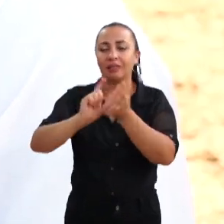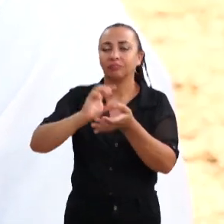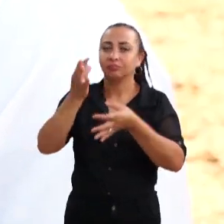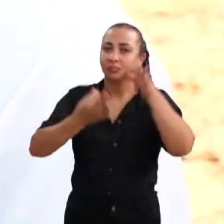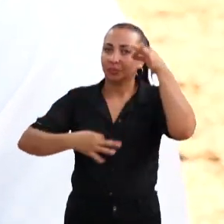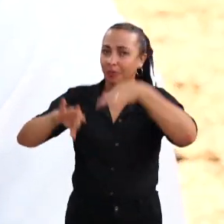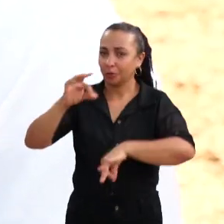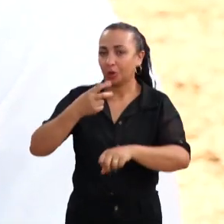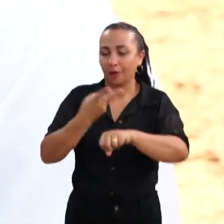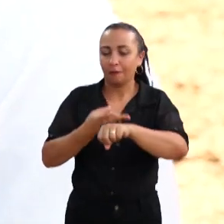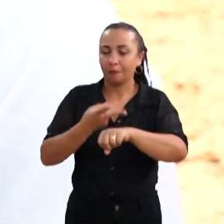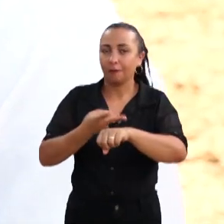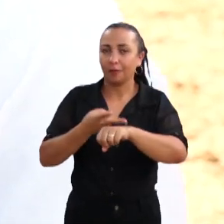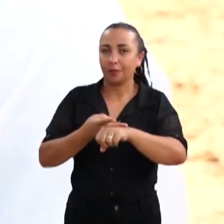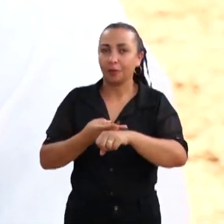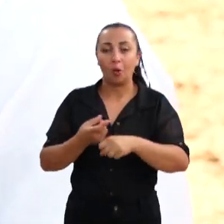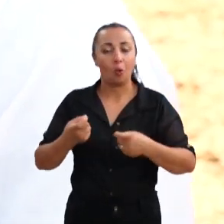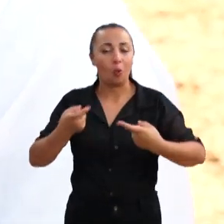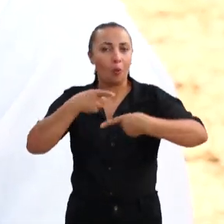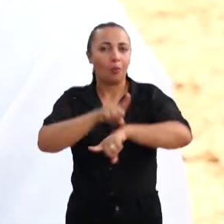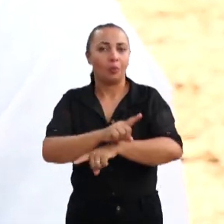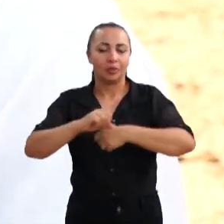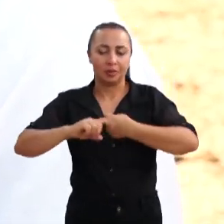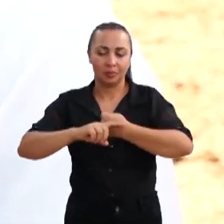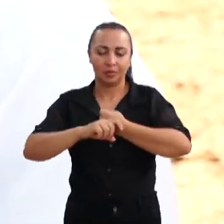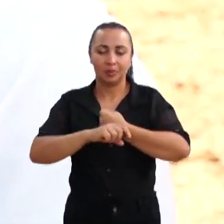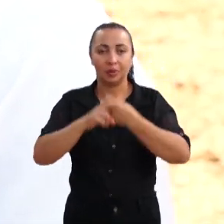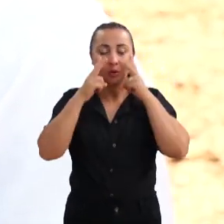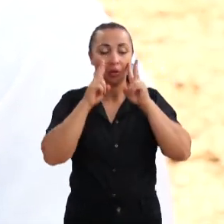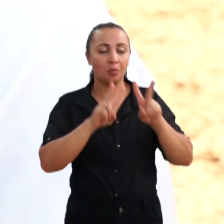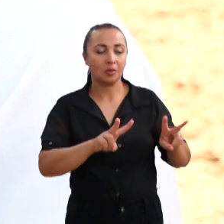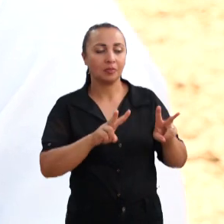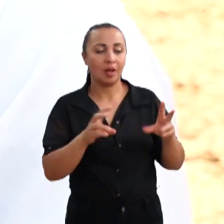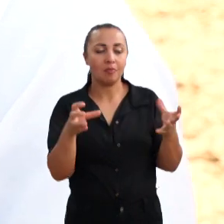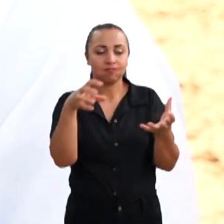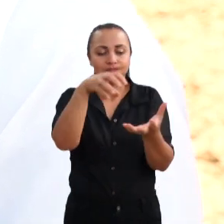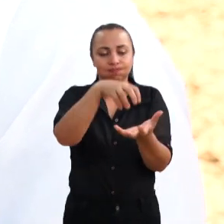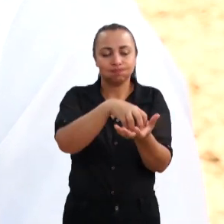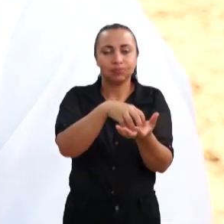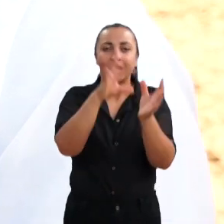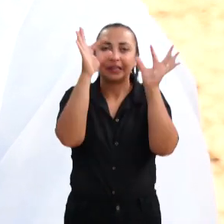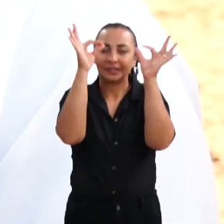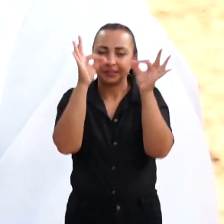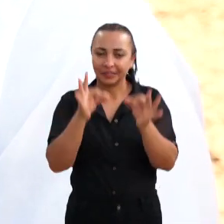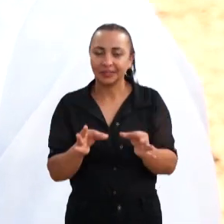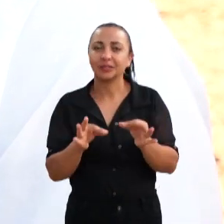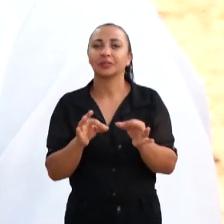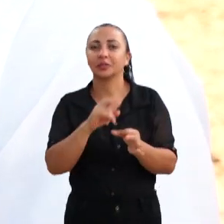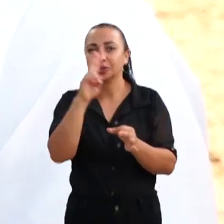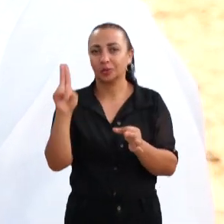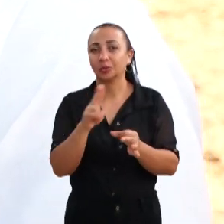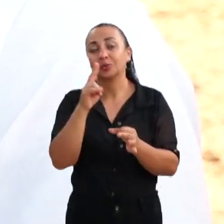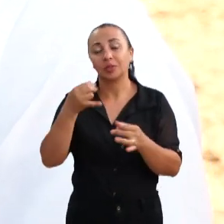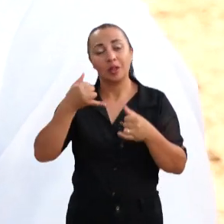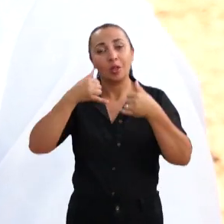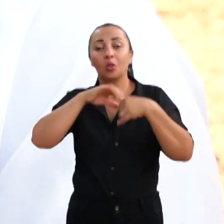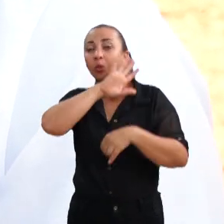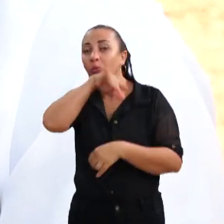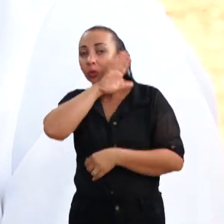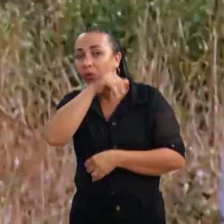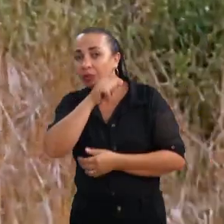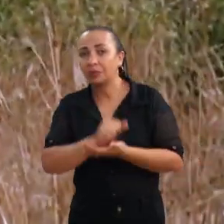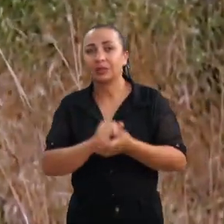preliminar em laboratório, in vitro, contra as bactérias. Nós observamos uma concentração adequada que a gente utiliza em vivo, ou seja,